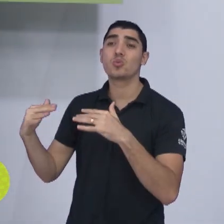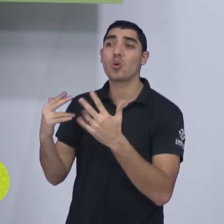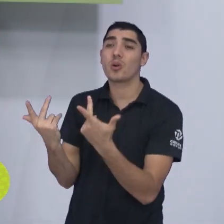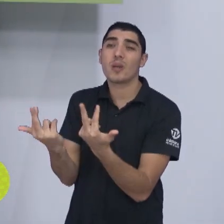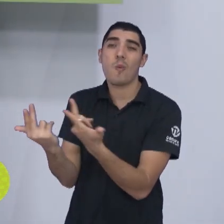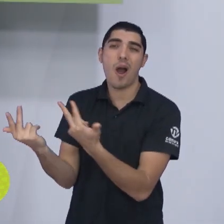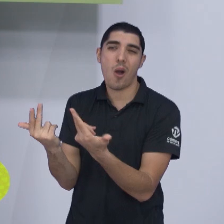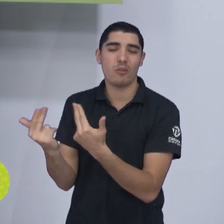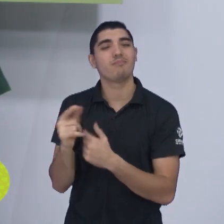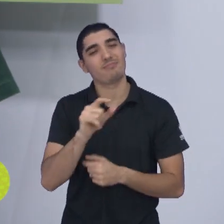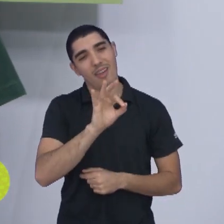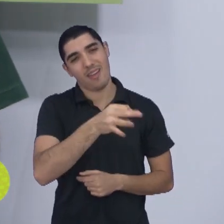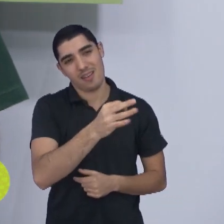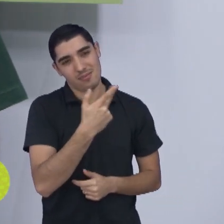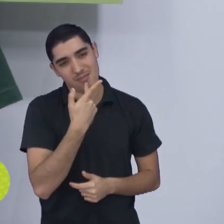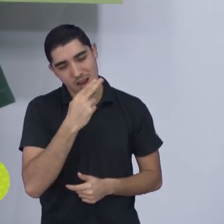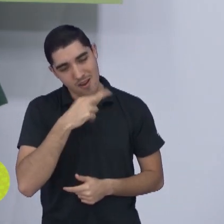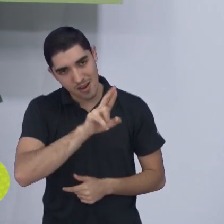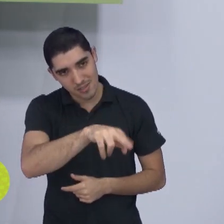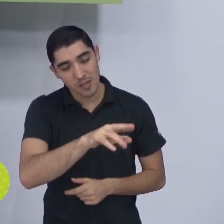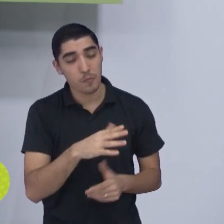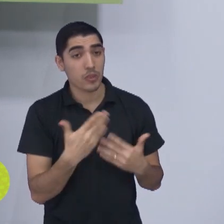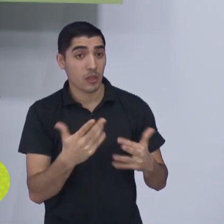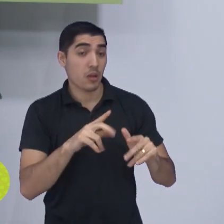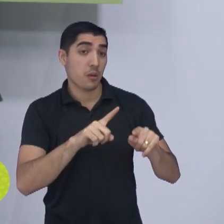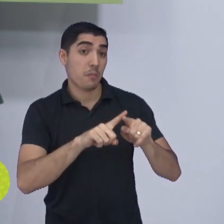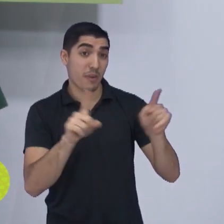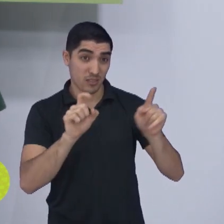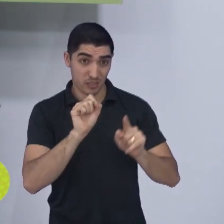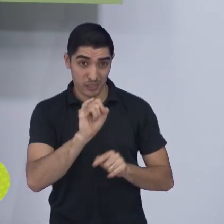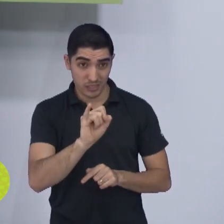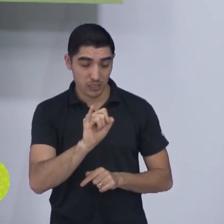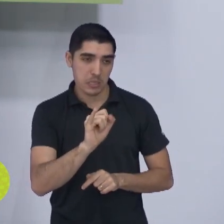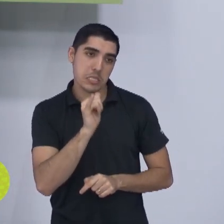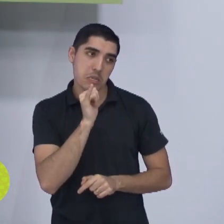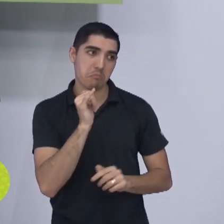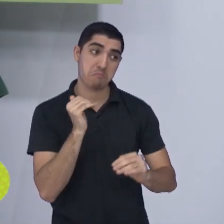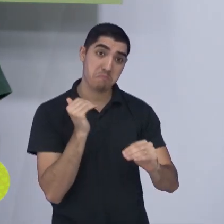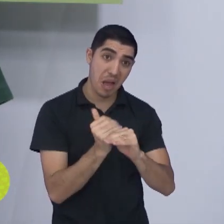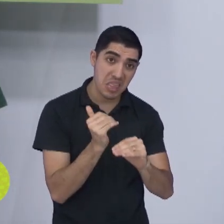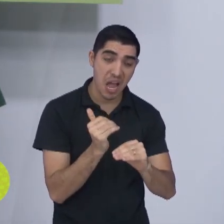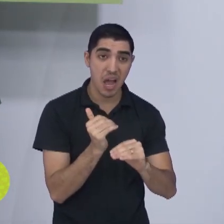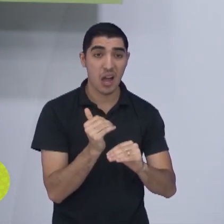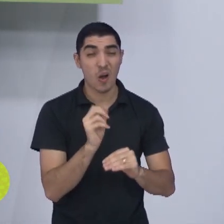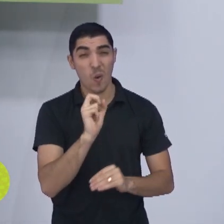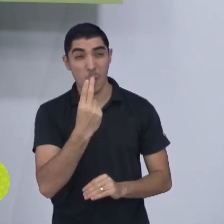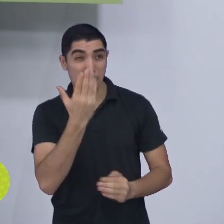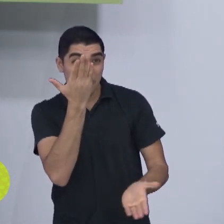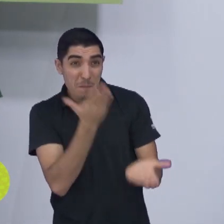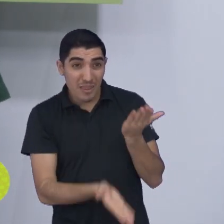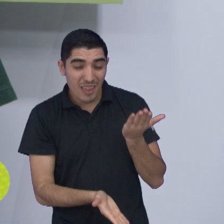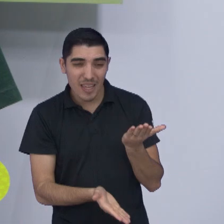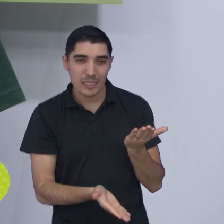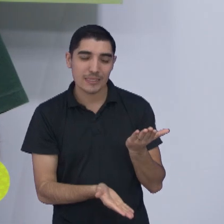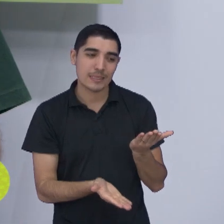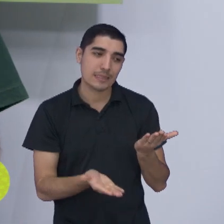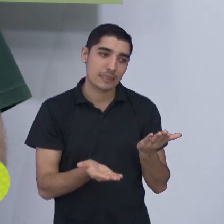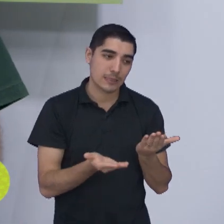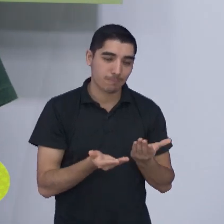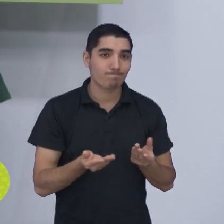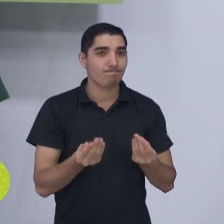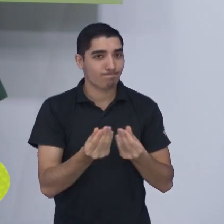confronto direto e tal, mas caso não empatar, não consiga vencer, ou pior, perder em casa,